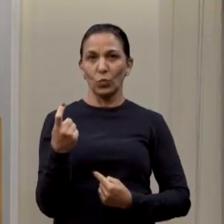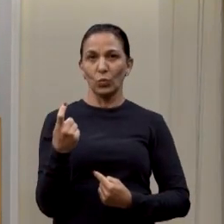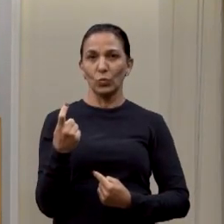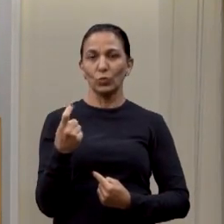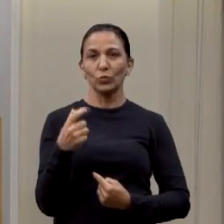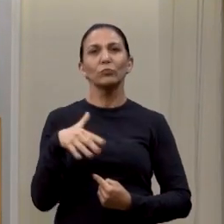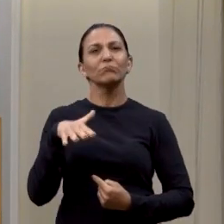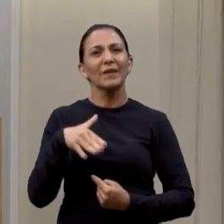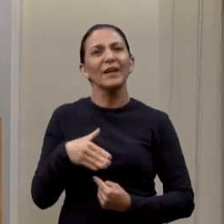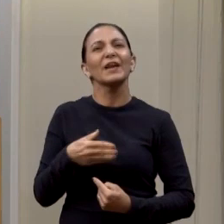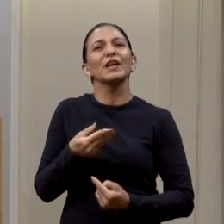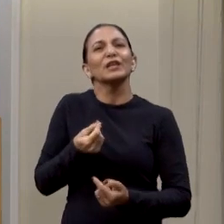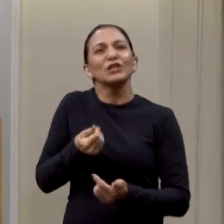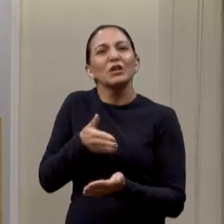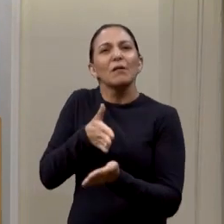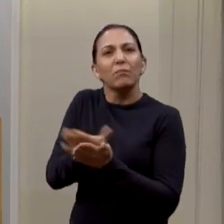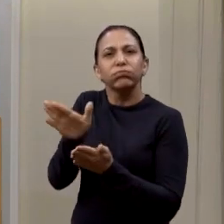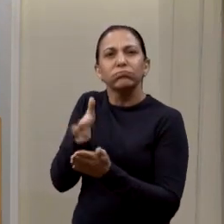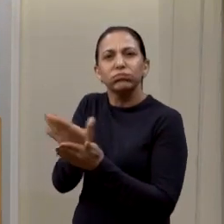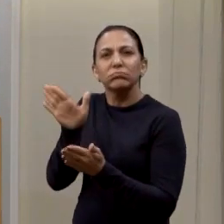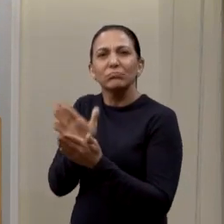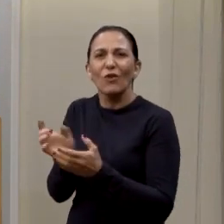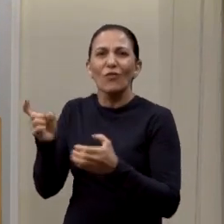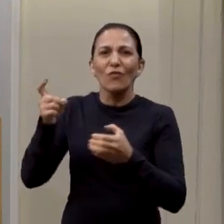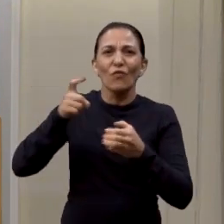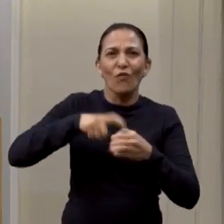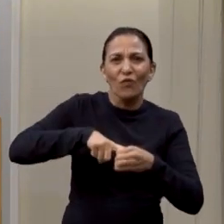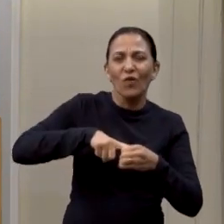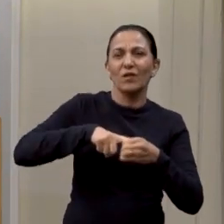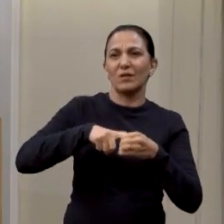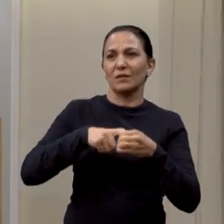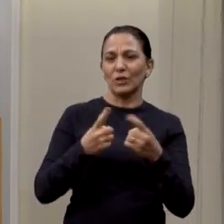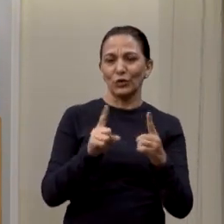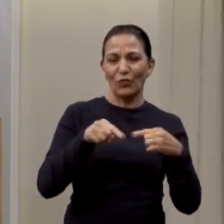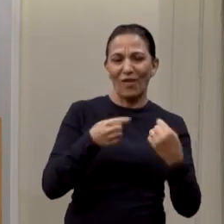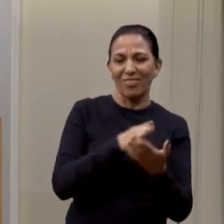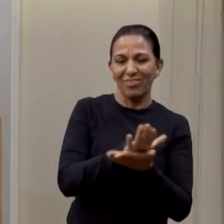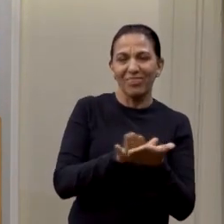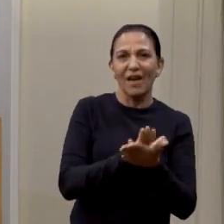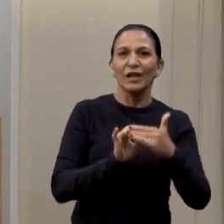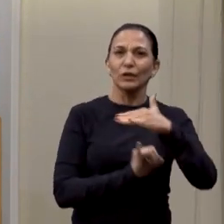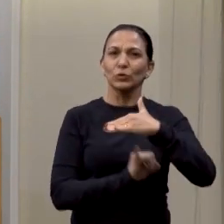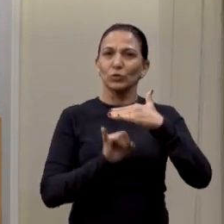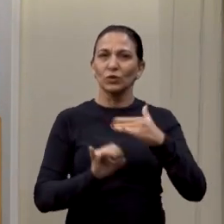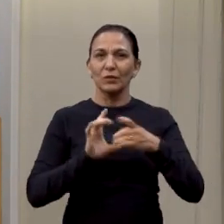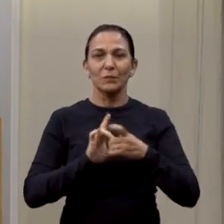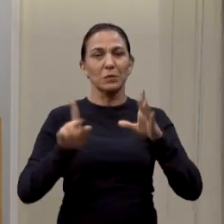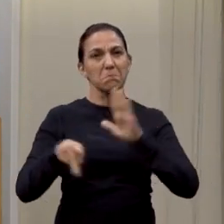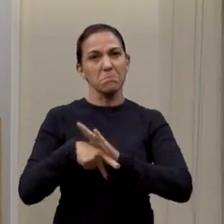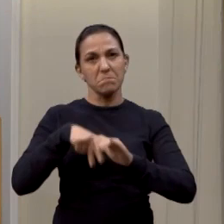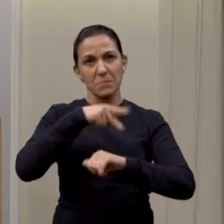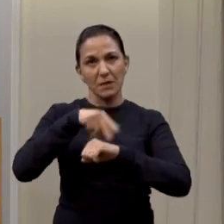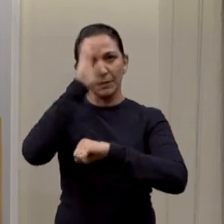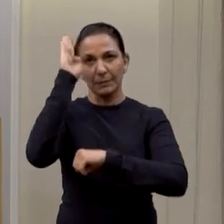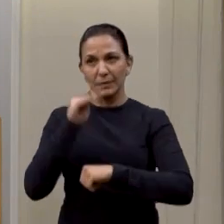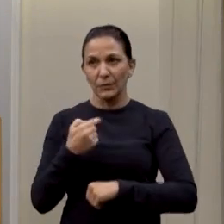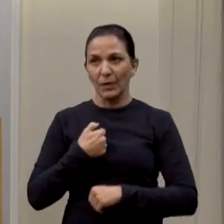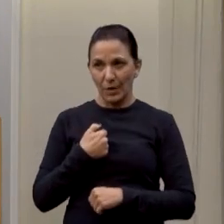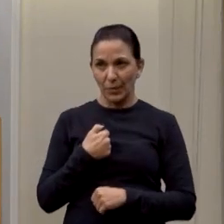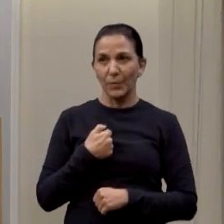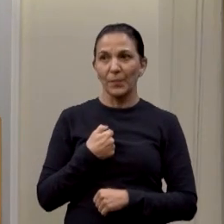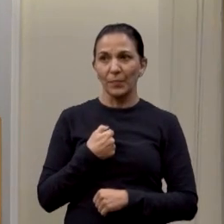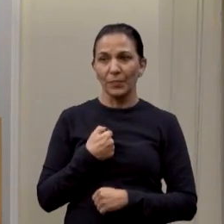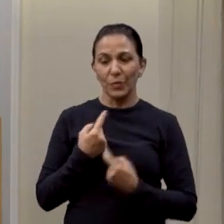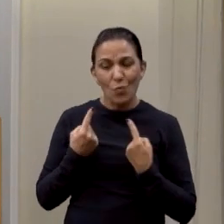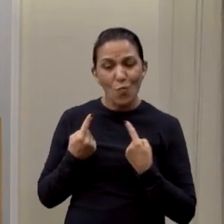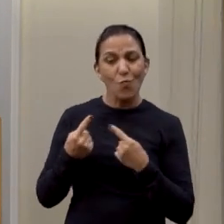cofres públicos e não devolver nada de benefício às instituições e à democratização desse país. Então, me coloco não